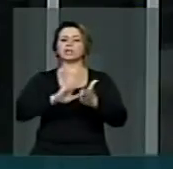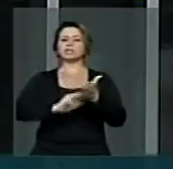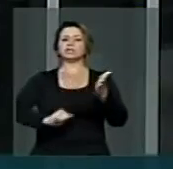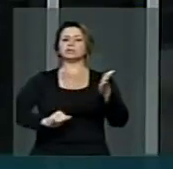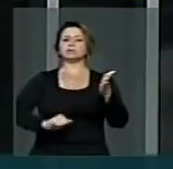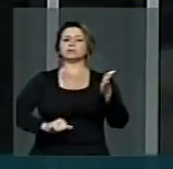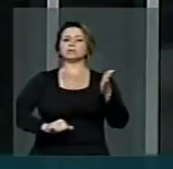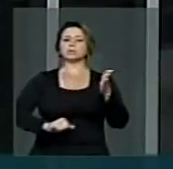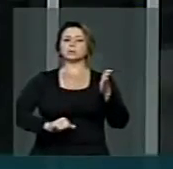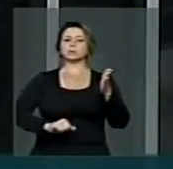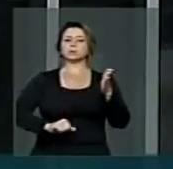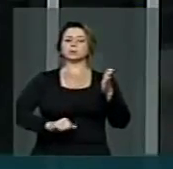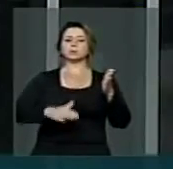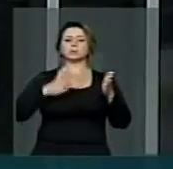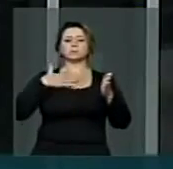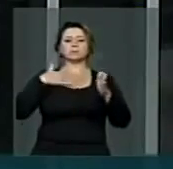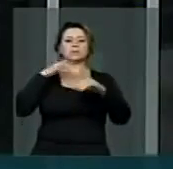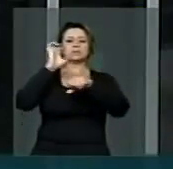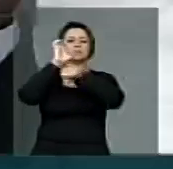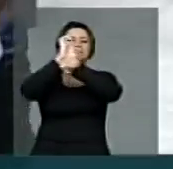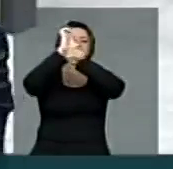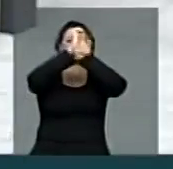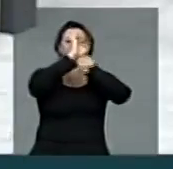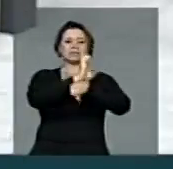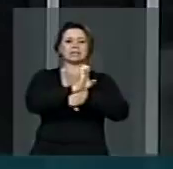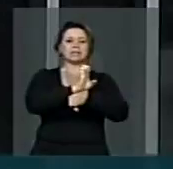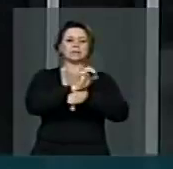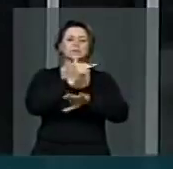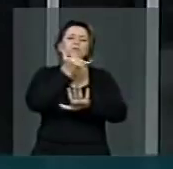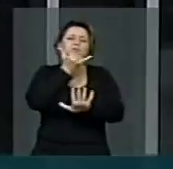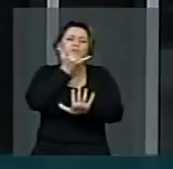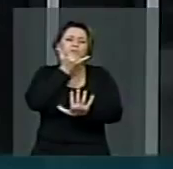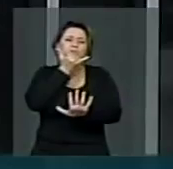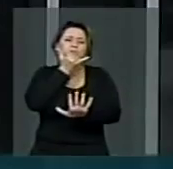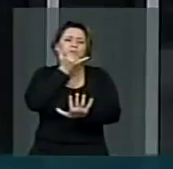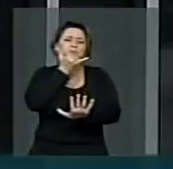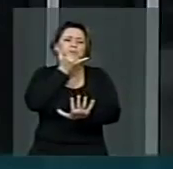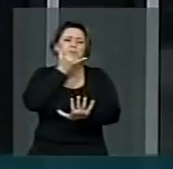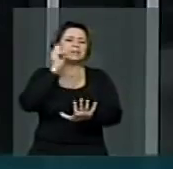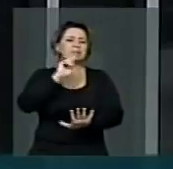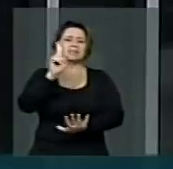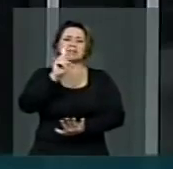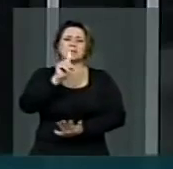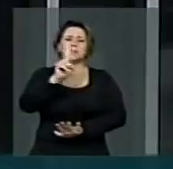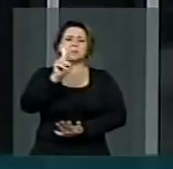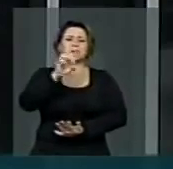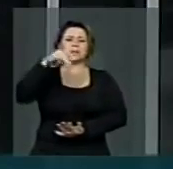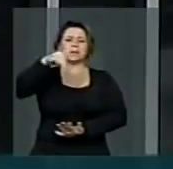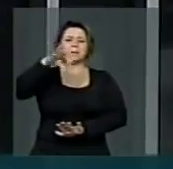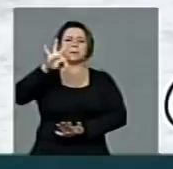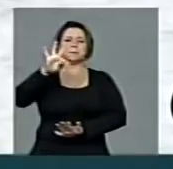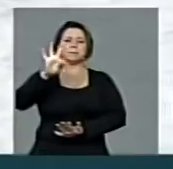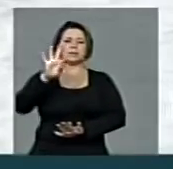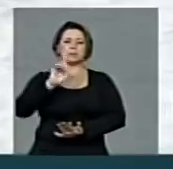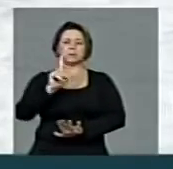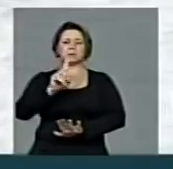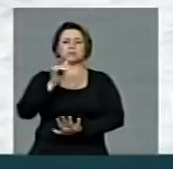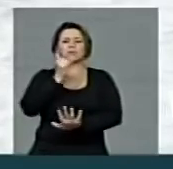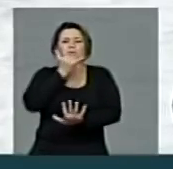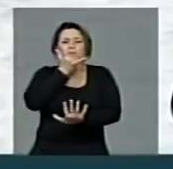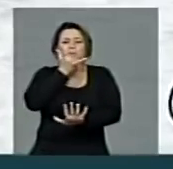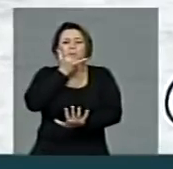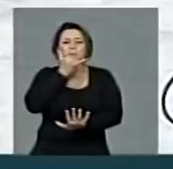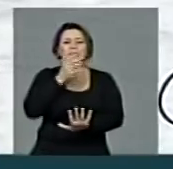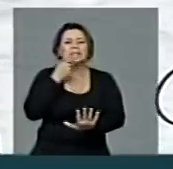nome do meu estado, que não é Mato Grosso. Me perdoe, pelo amor de Deus. Mato Grosso do Sul.